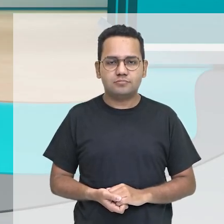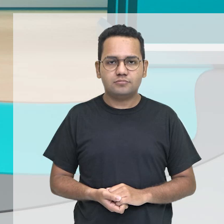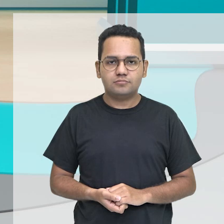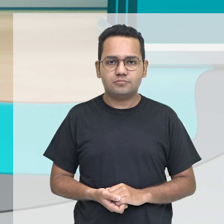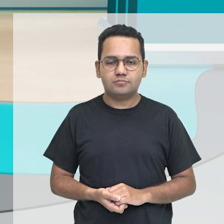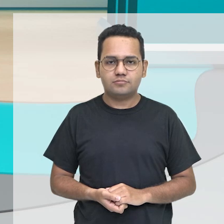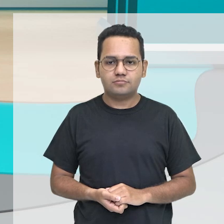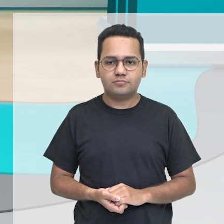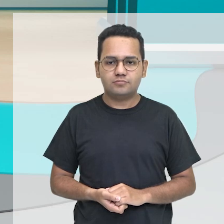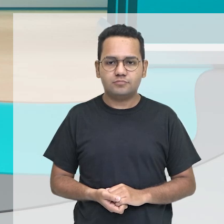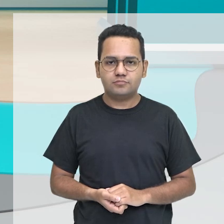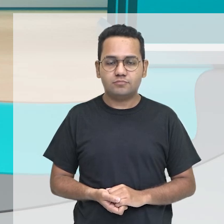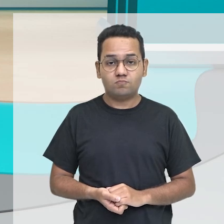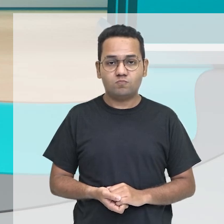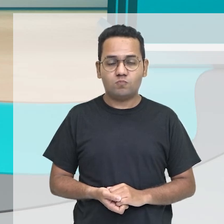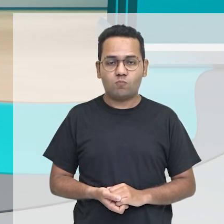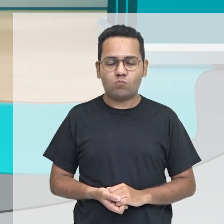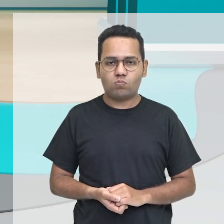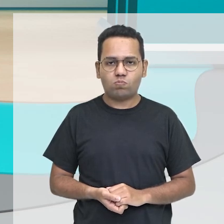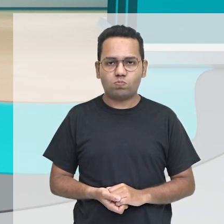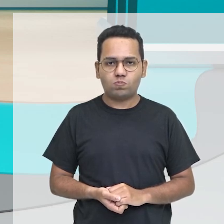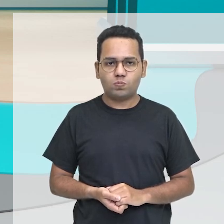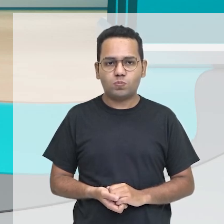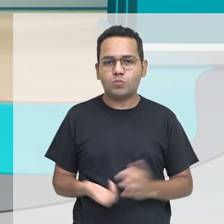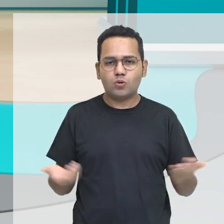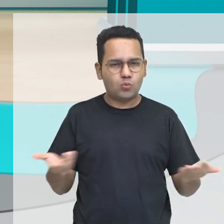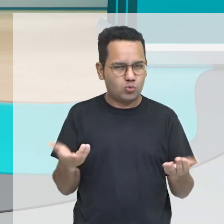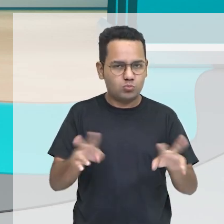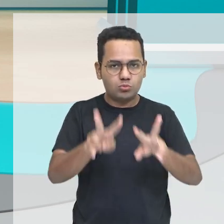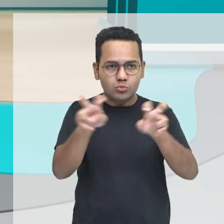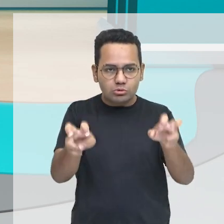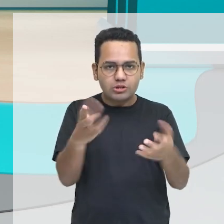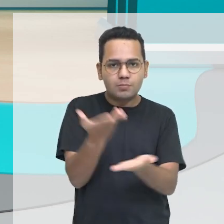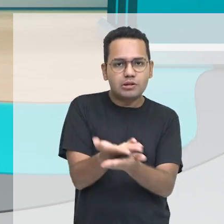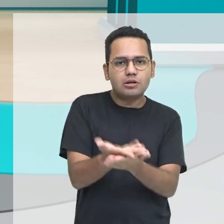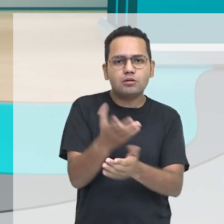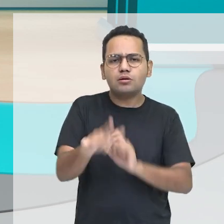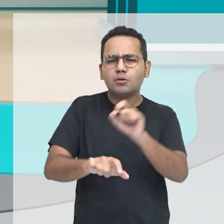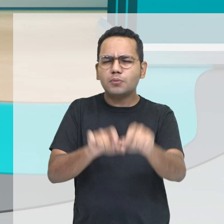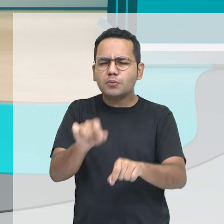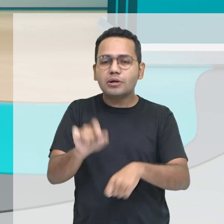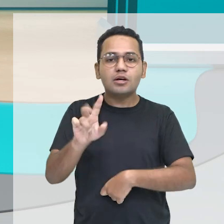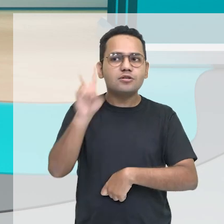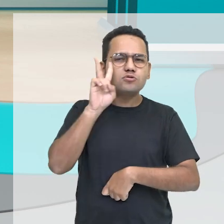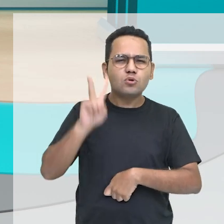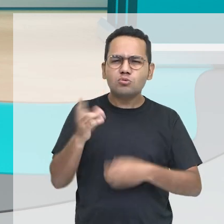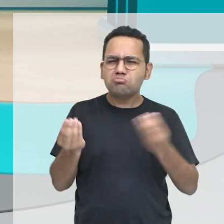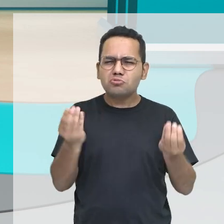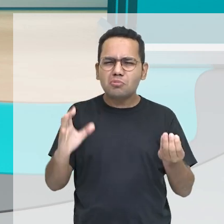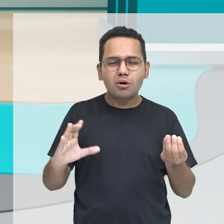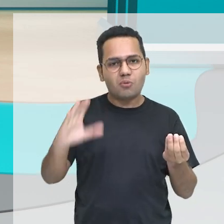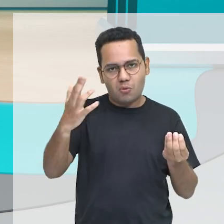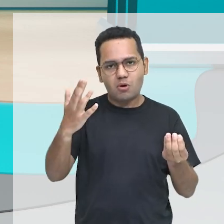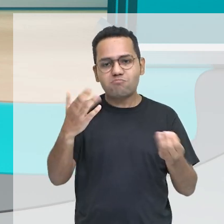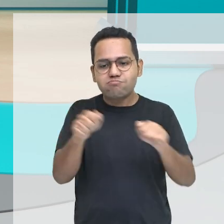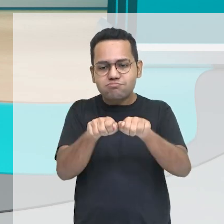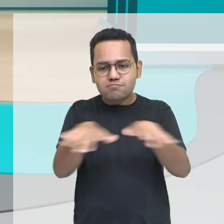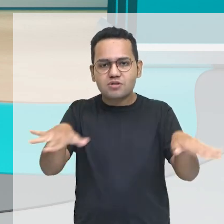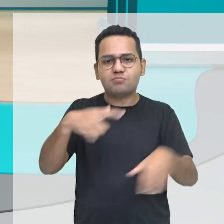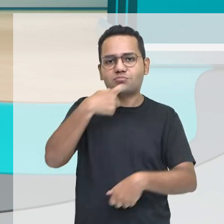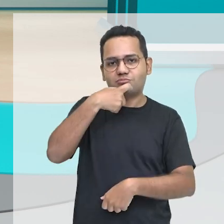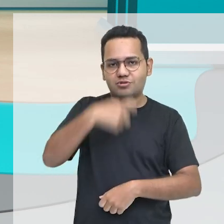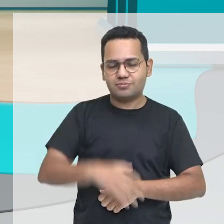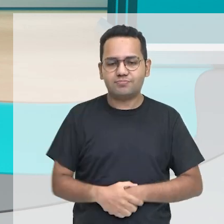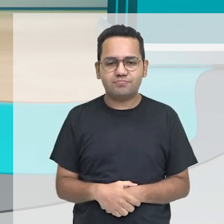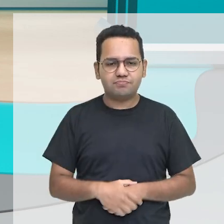Então, gente, nós vamos falar aí um pouquinho, sobre a história da língua inglesa. Isso aí mesmo. Começou há muito